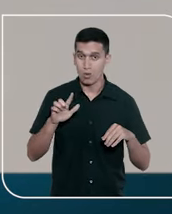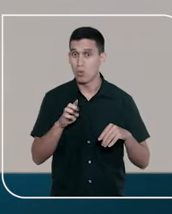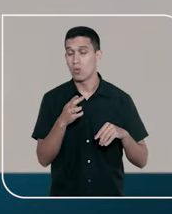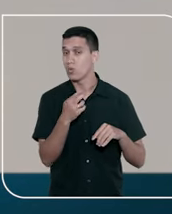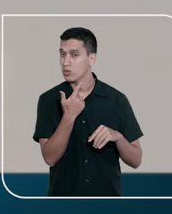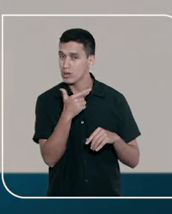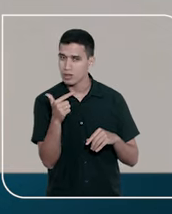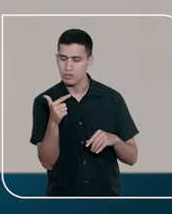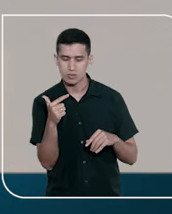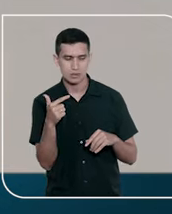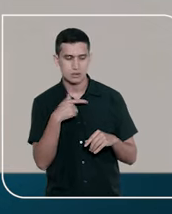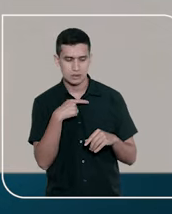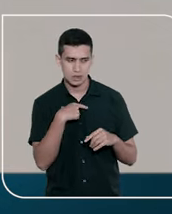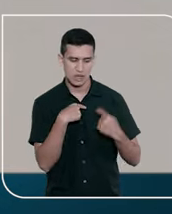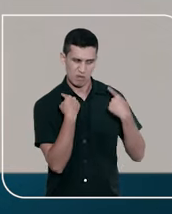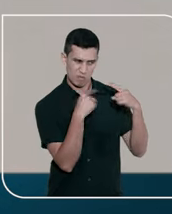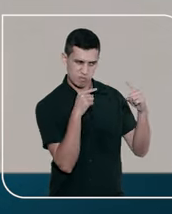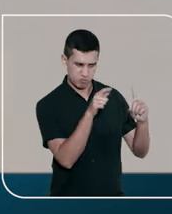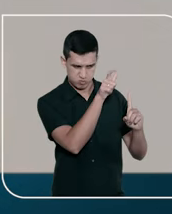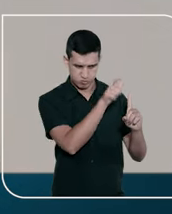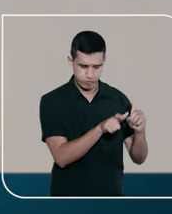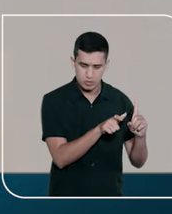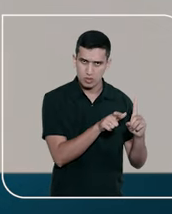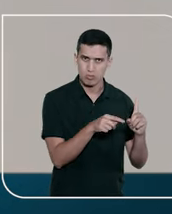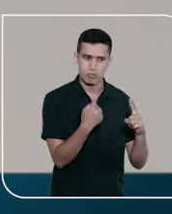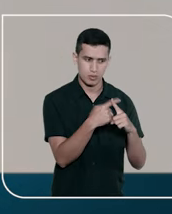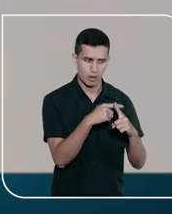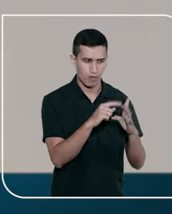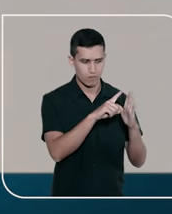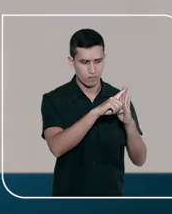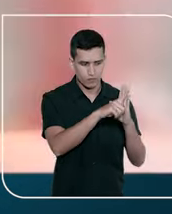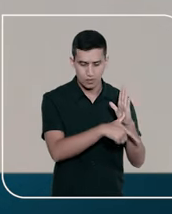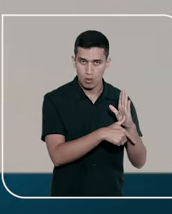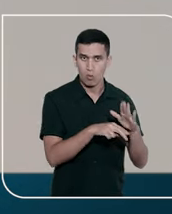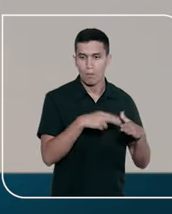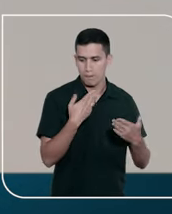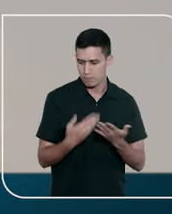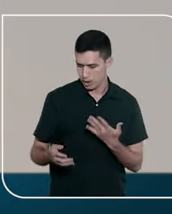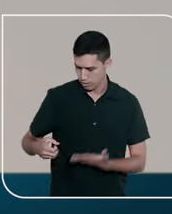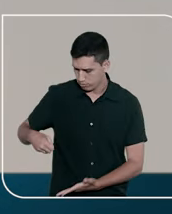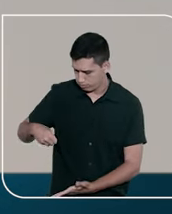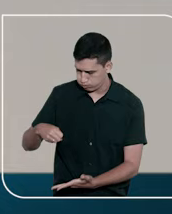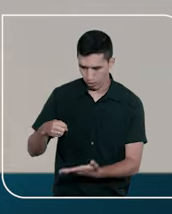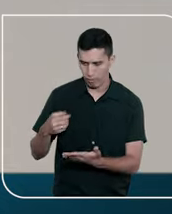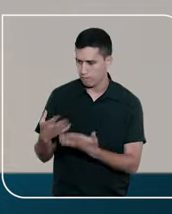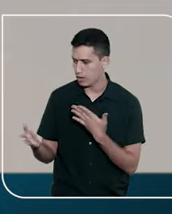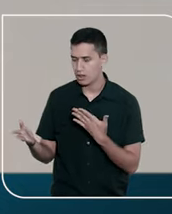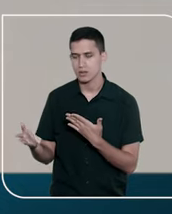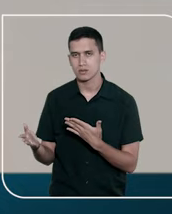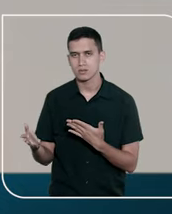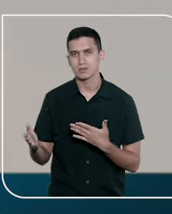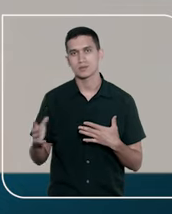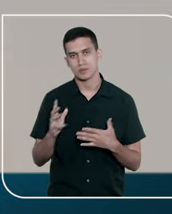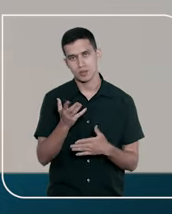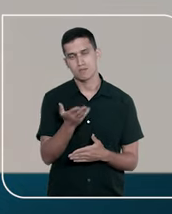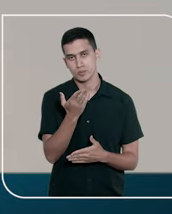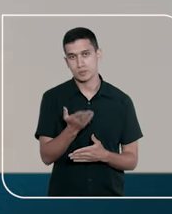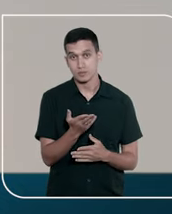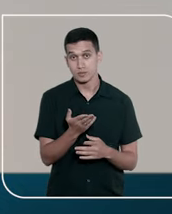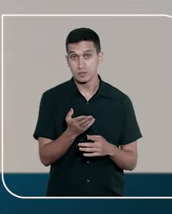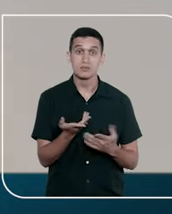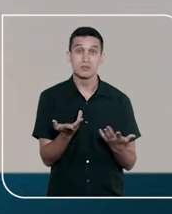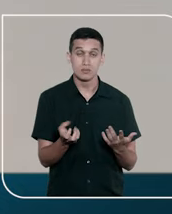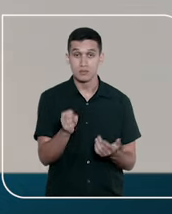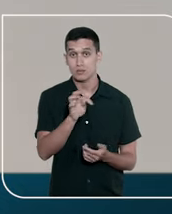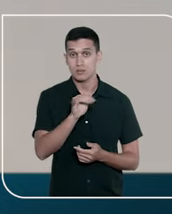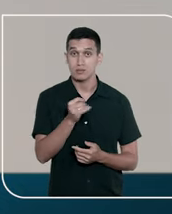à personalidade em razão de um atraso de voo ou perda de bagagem que ocasiona esse direito. E o STJ, nós vamos falar sobre isso, já entendeu